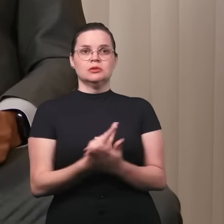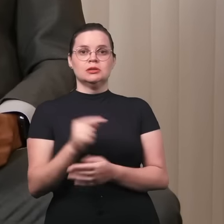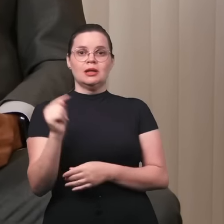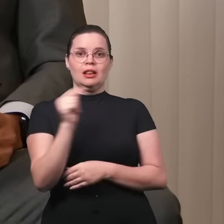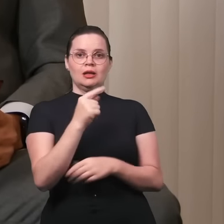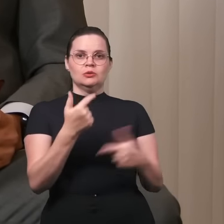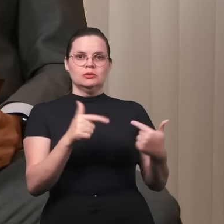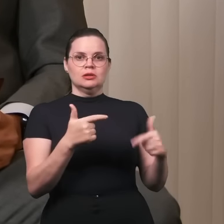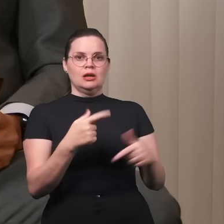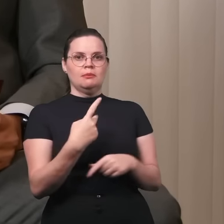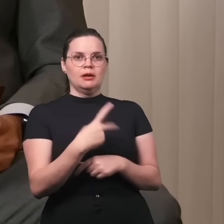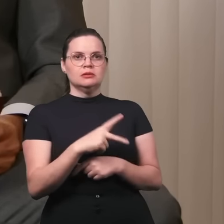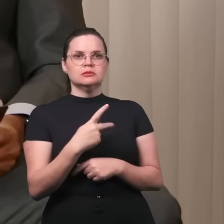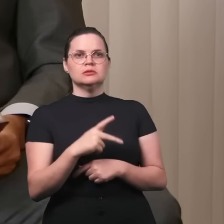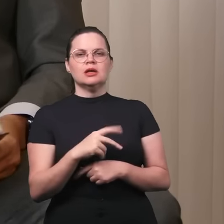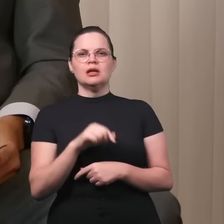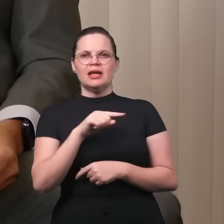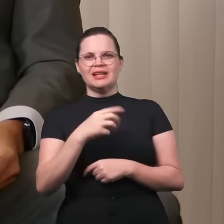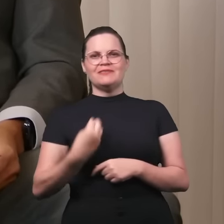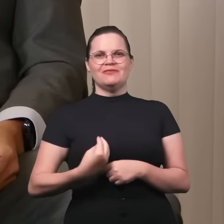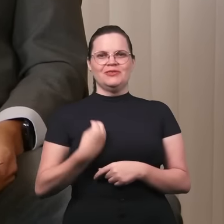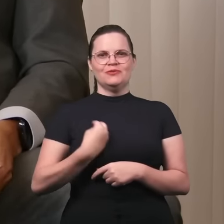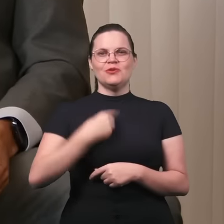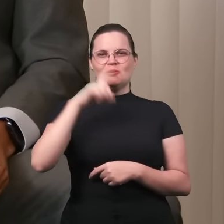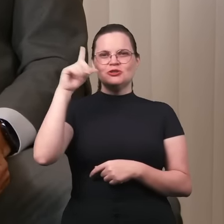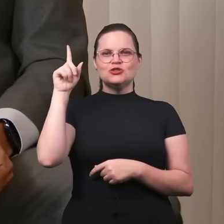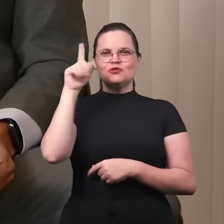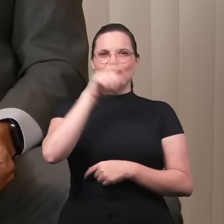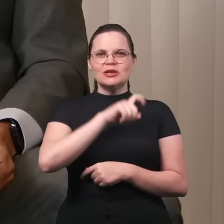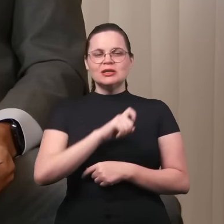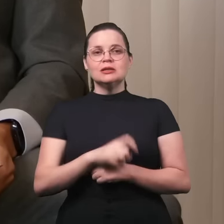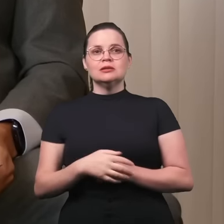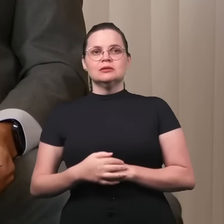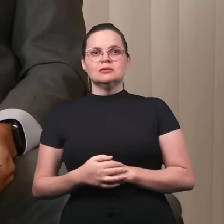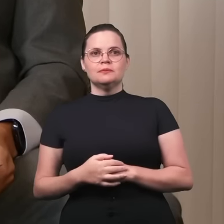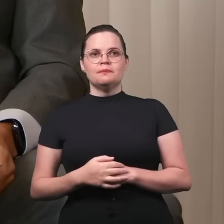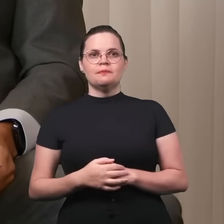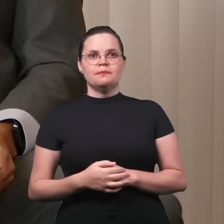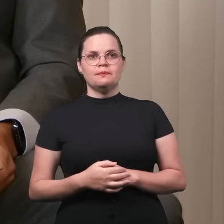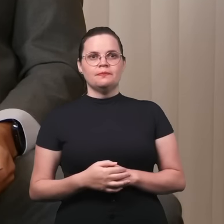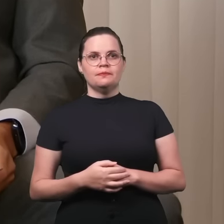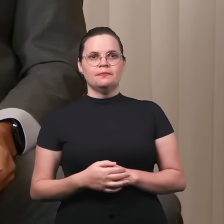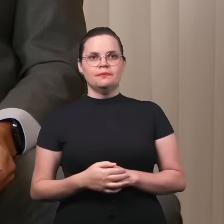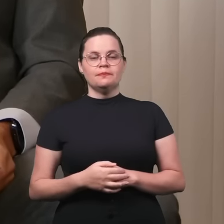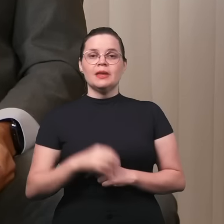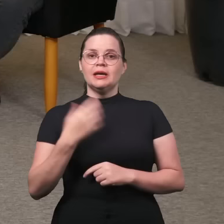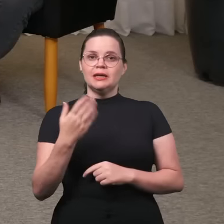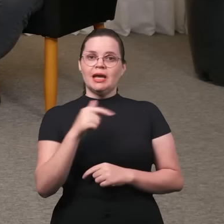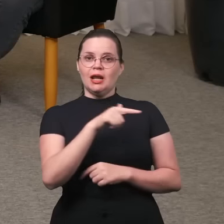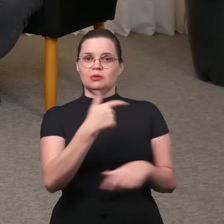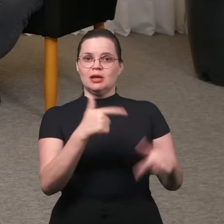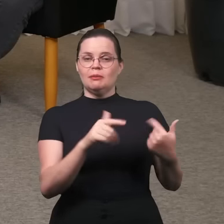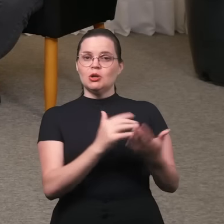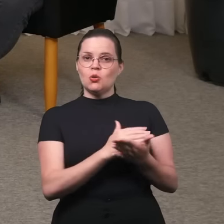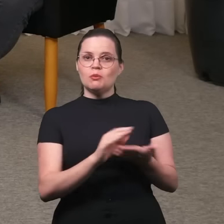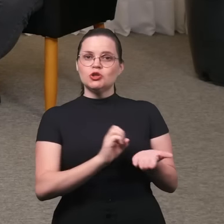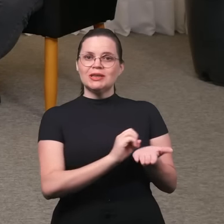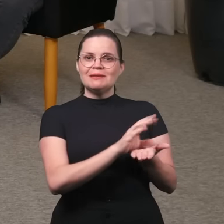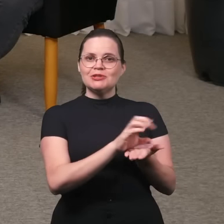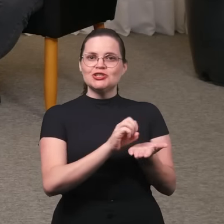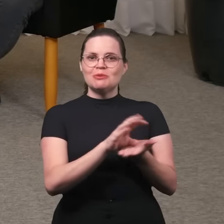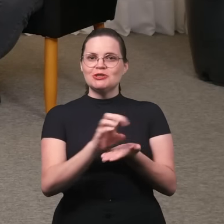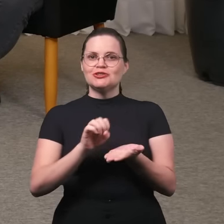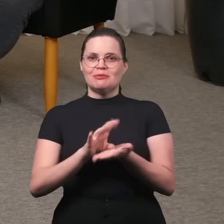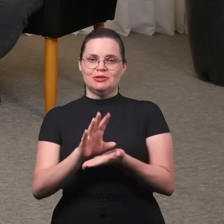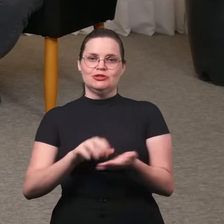dele passou um momento difícil na empresa e foi sendo dispensados alguns funcionários. E ele disse que,